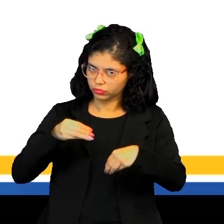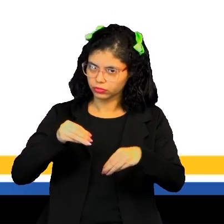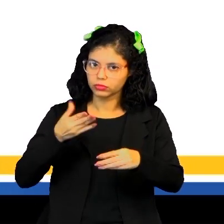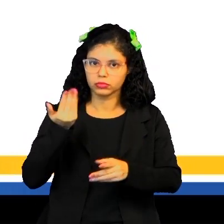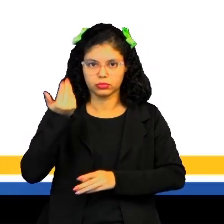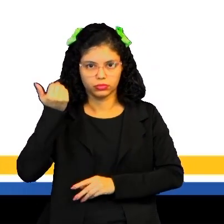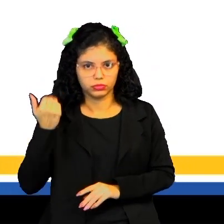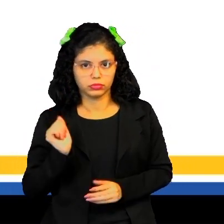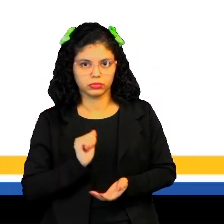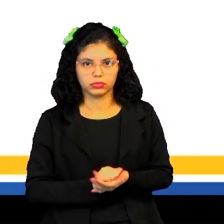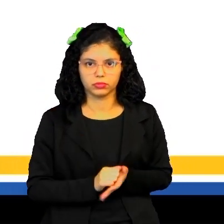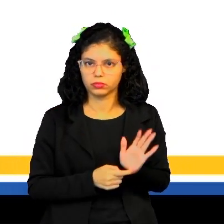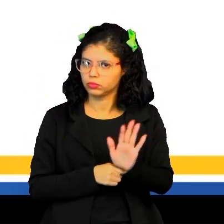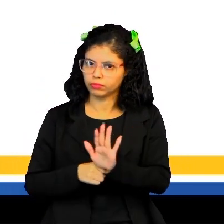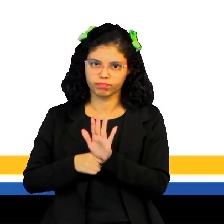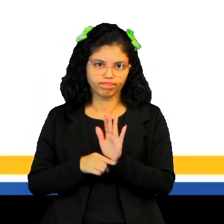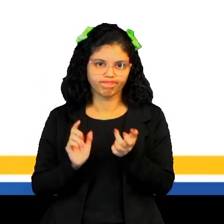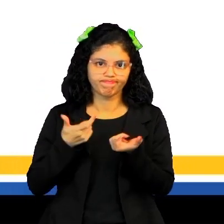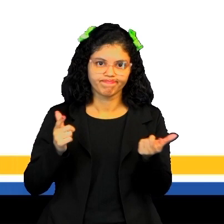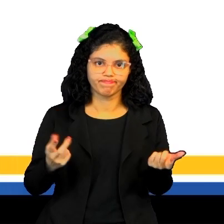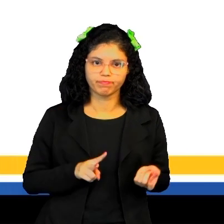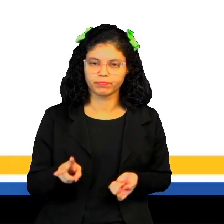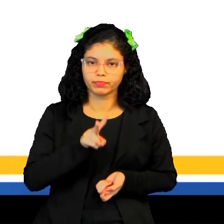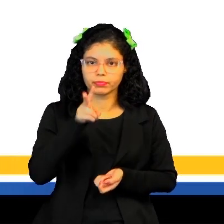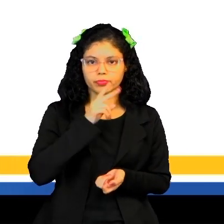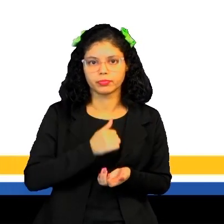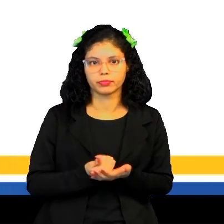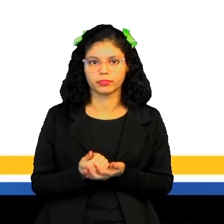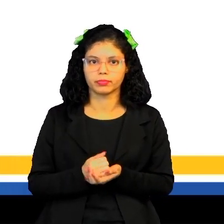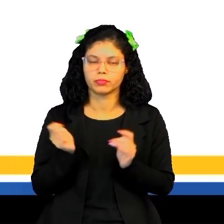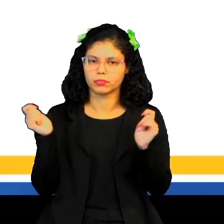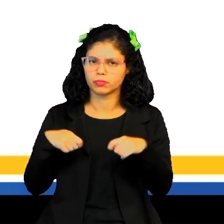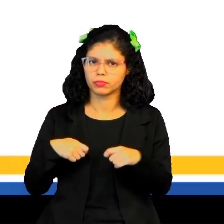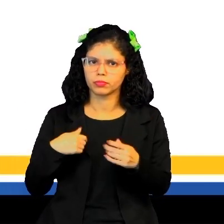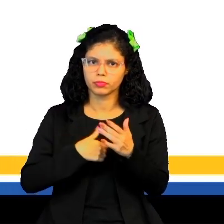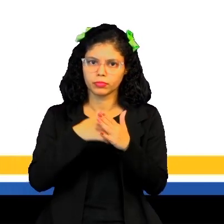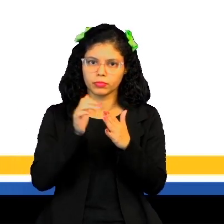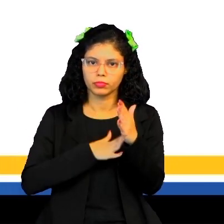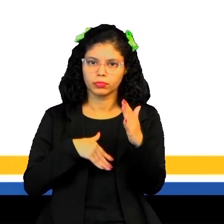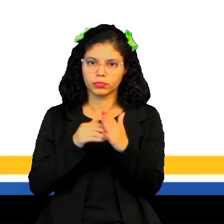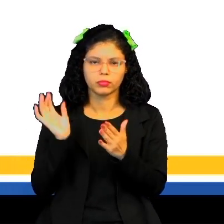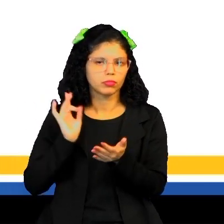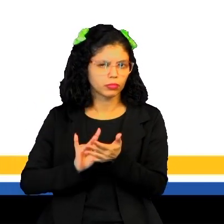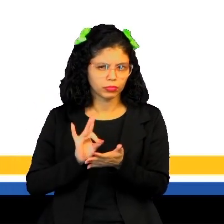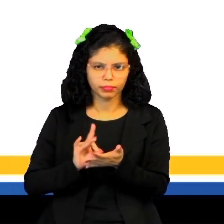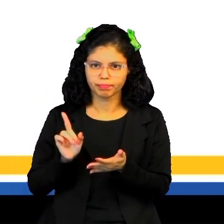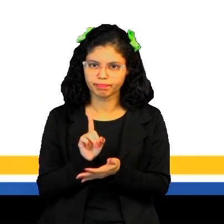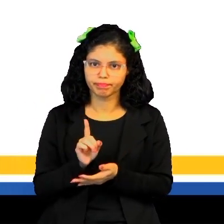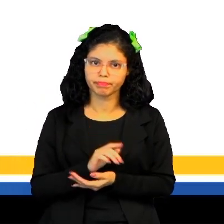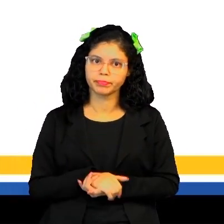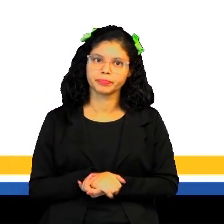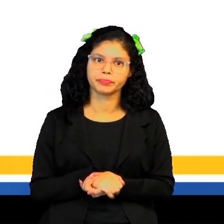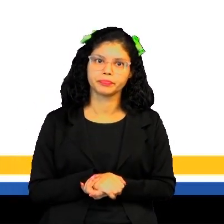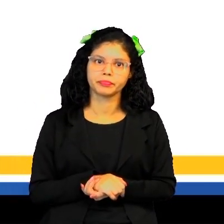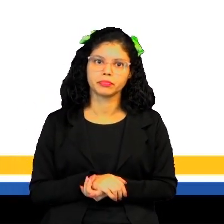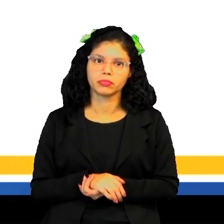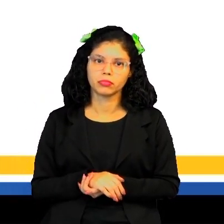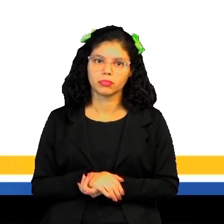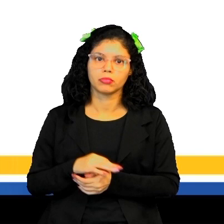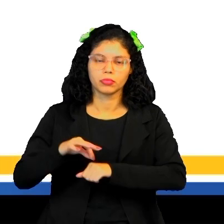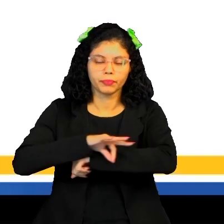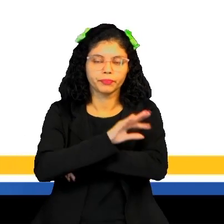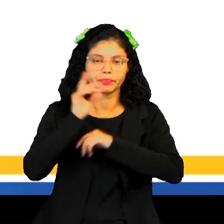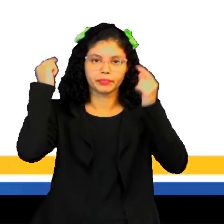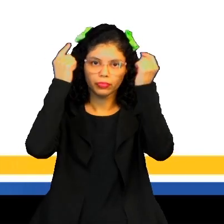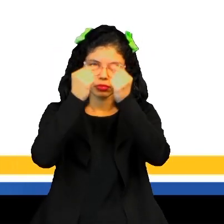Grécia Antiga não apresentou grande valor artístico, pois esculturas e pinturas não eram realistas. A